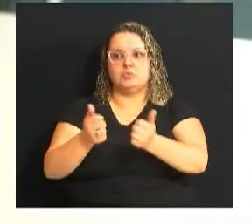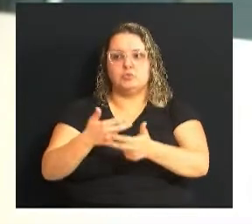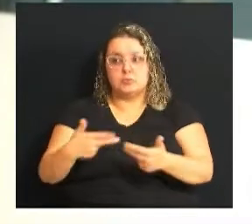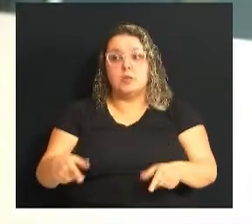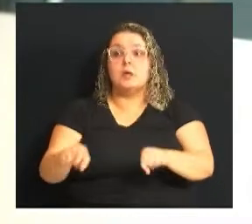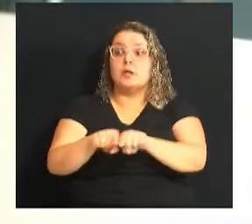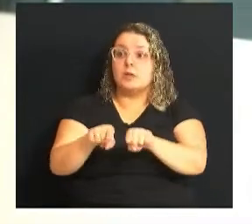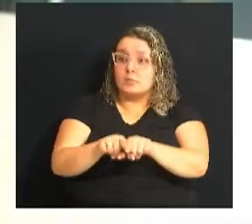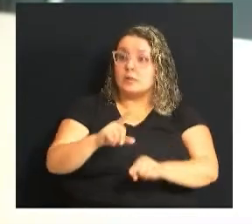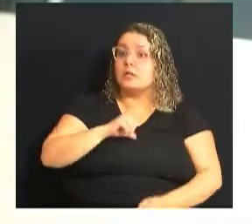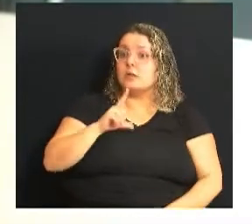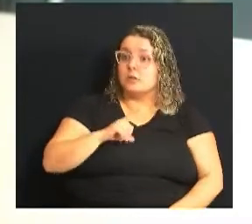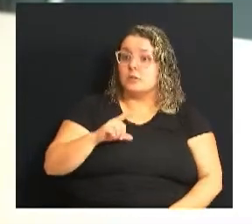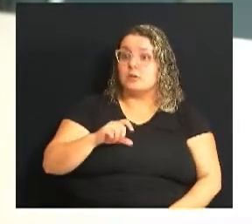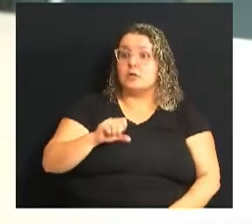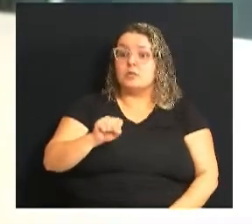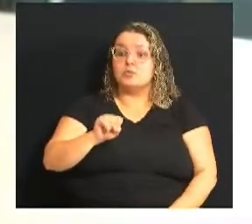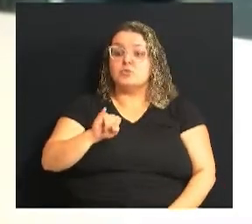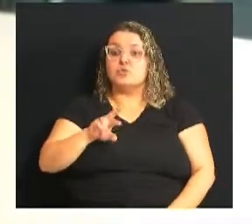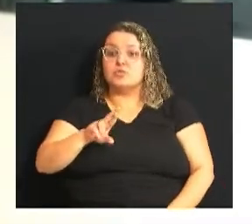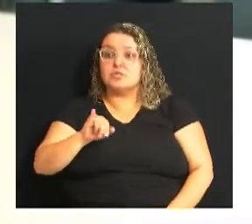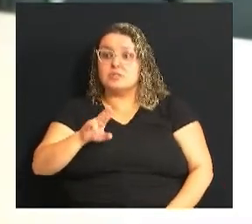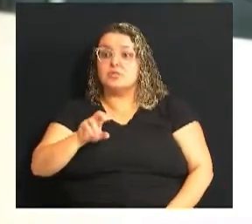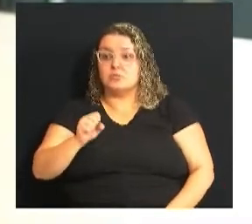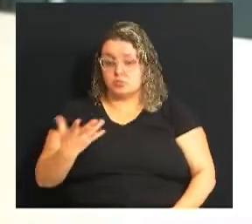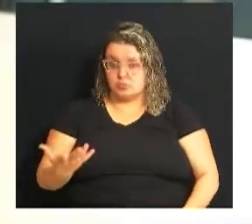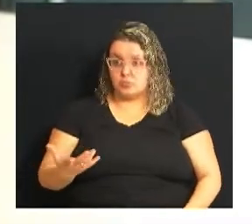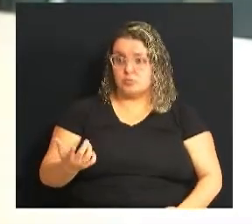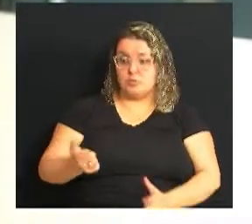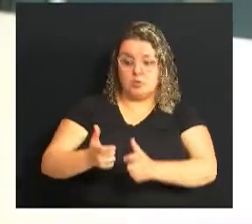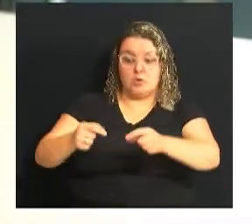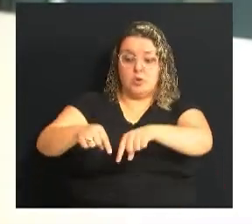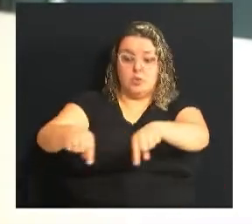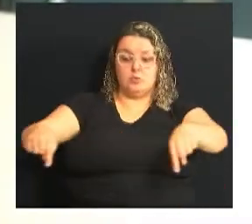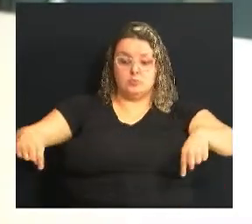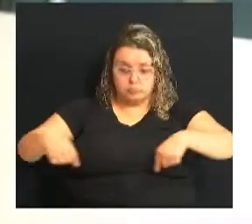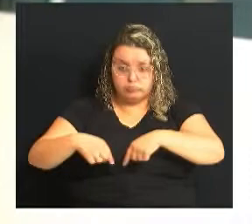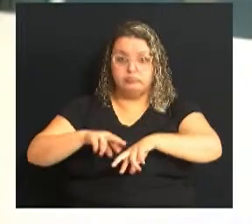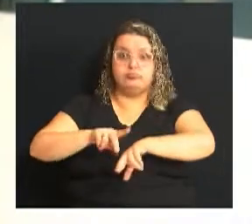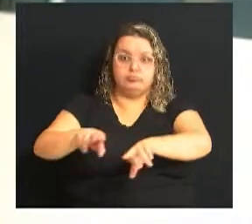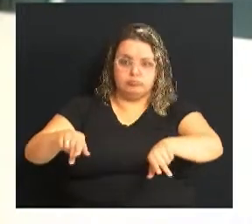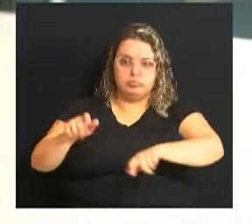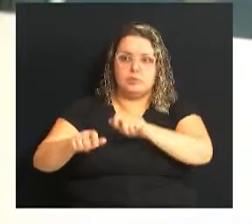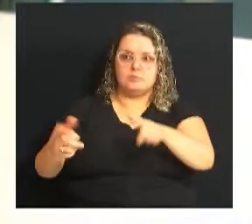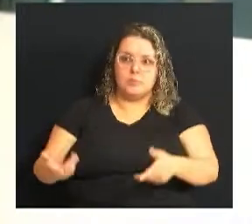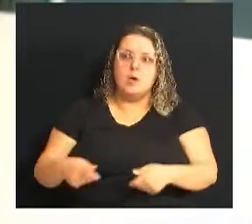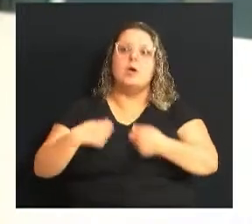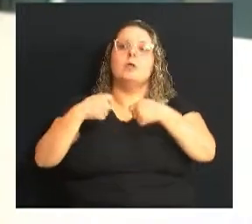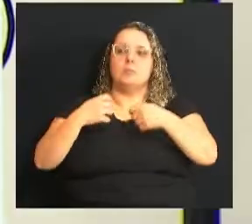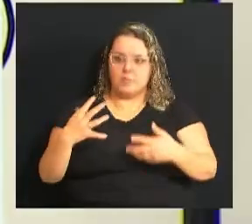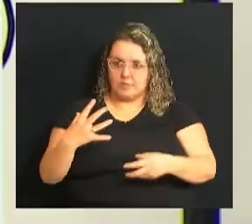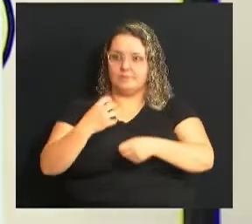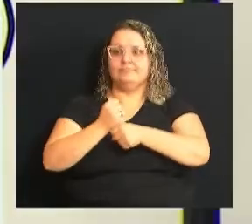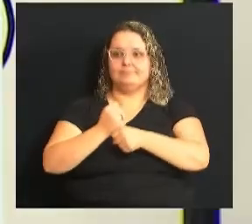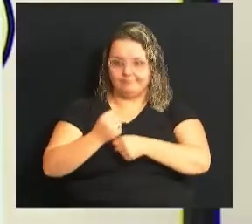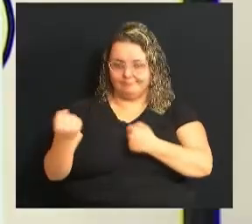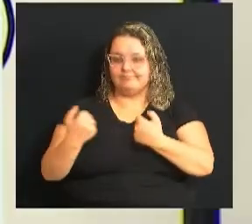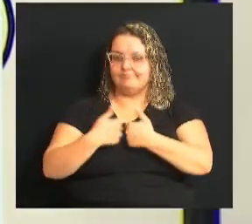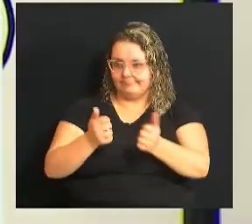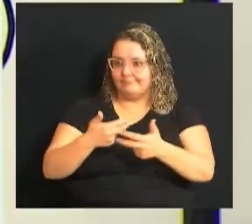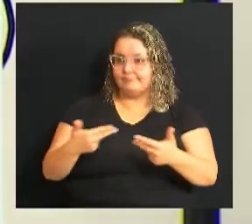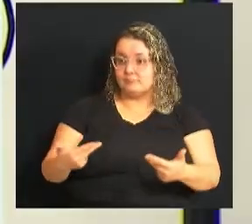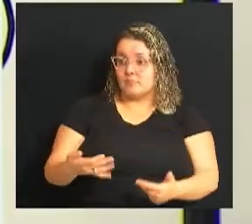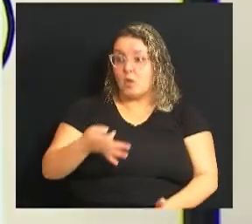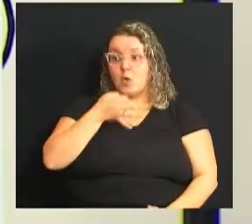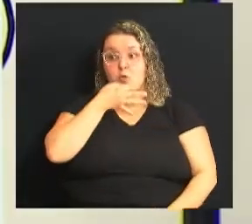temos os Sírios, que é um grande condomínio ali, uma região que tem muita gente, portanto, precisa de um reforço dessas linhas. Na opinião do